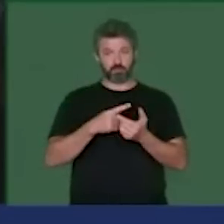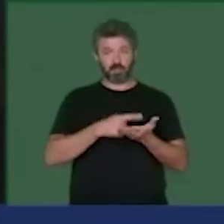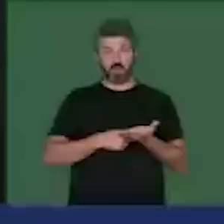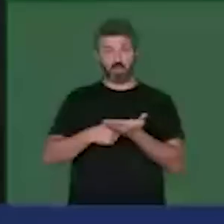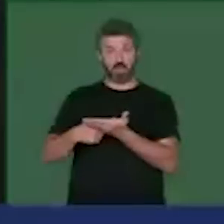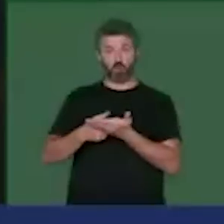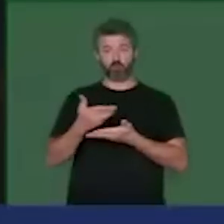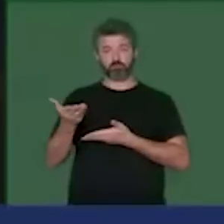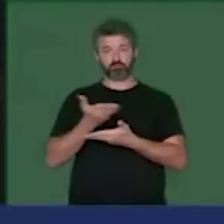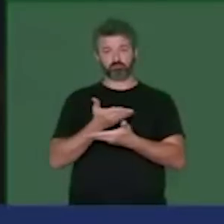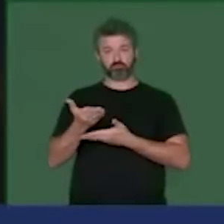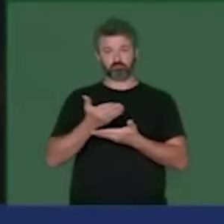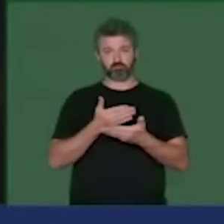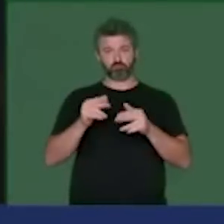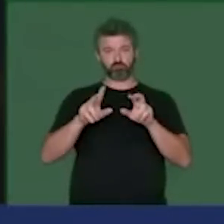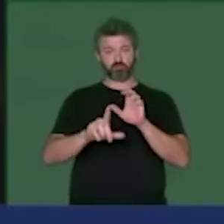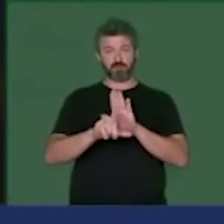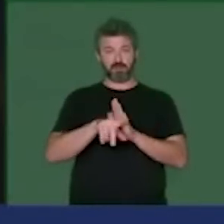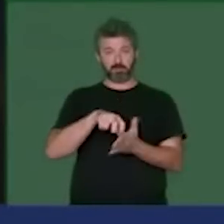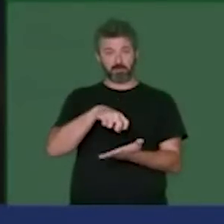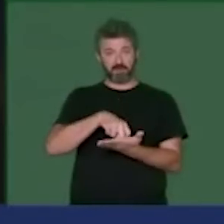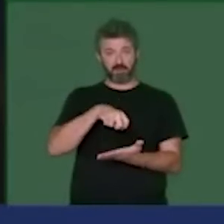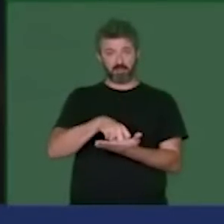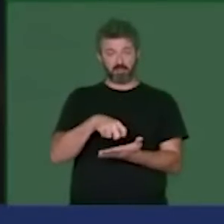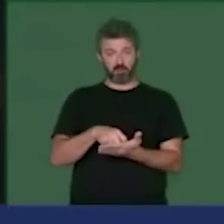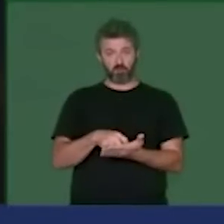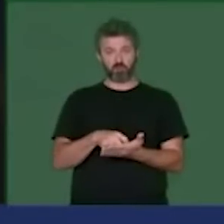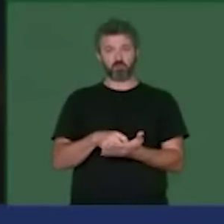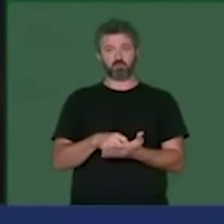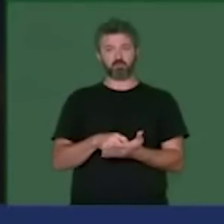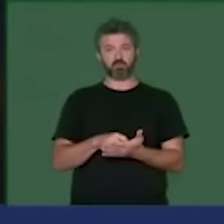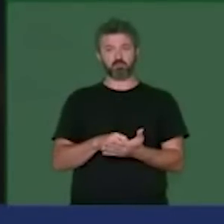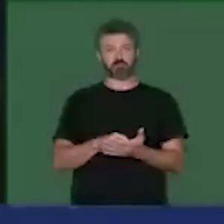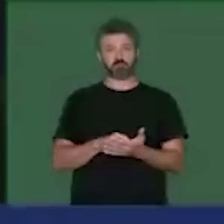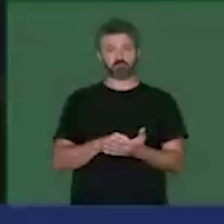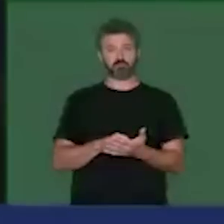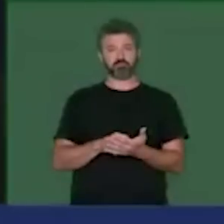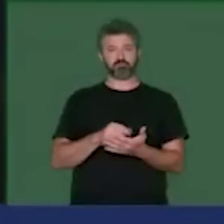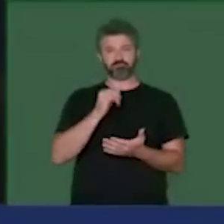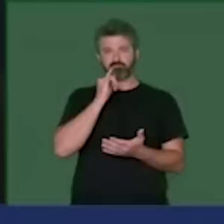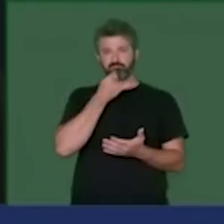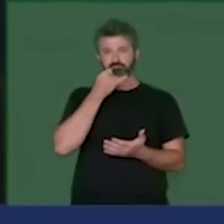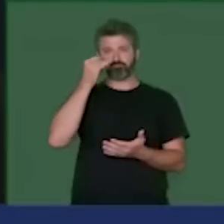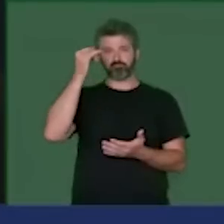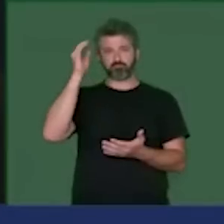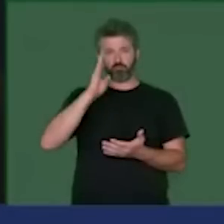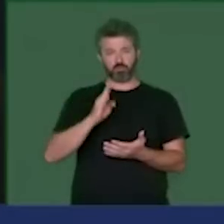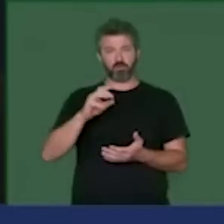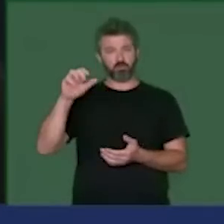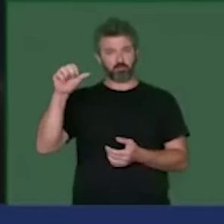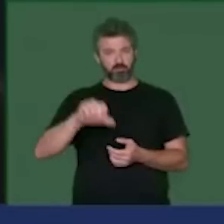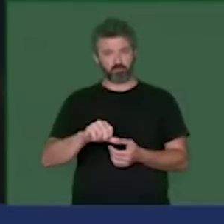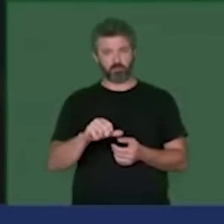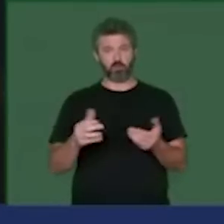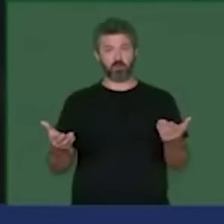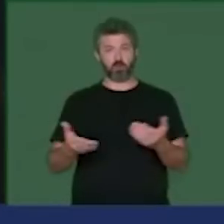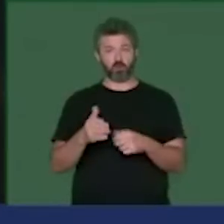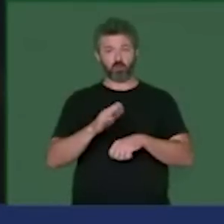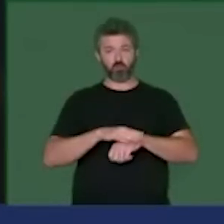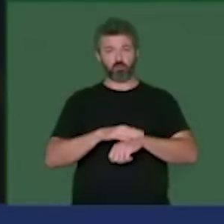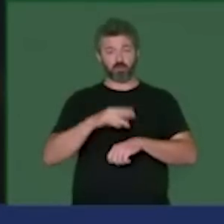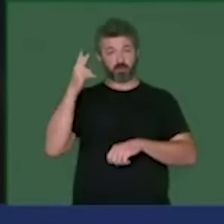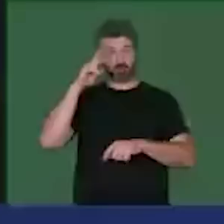matéria penal, fica ainda mais triste para o nosso país este momento da nossa história,